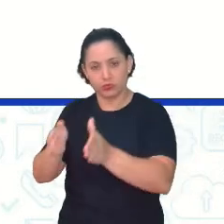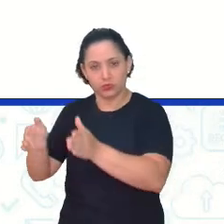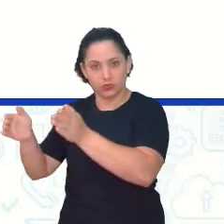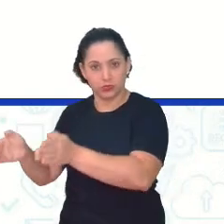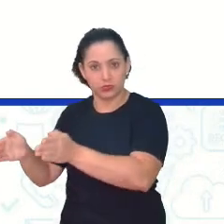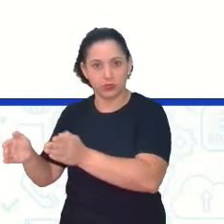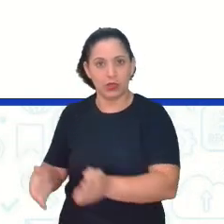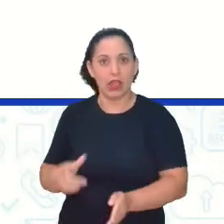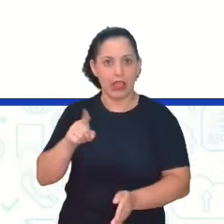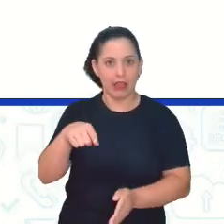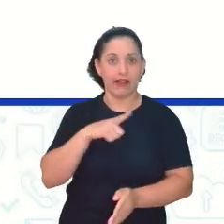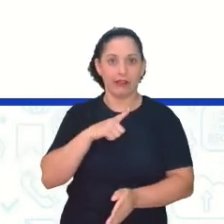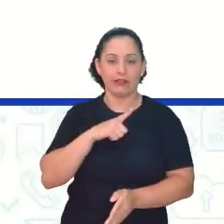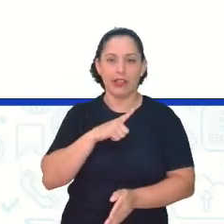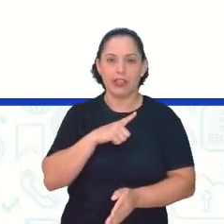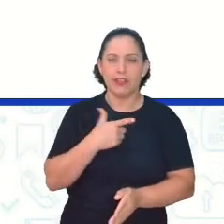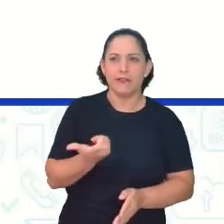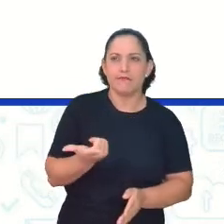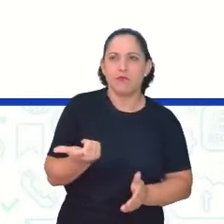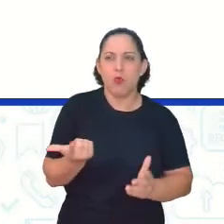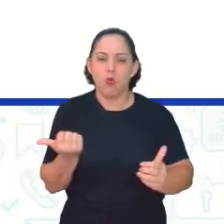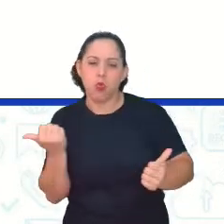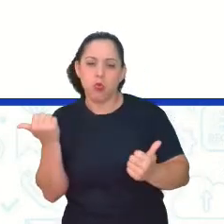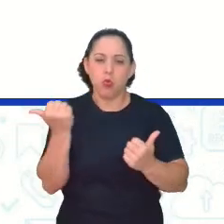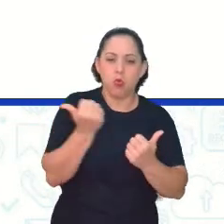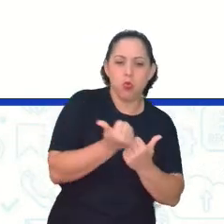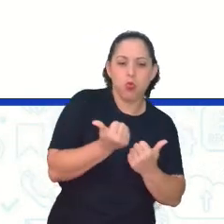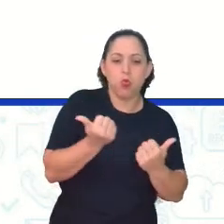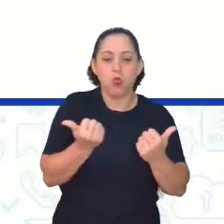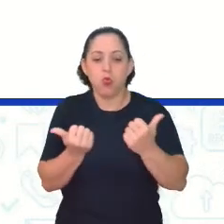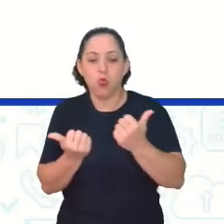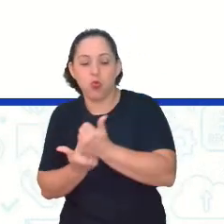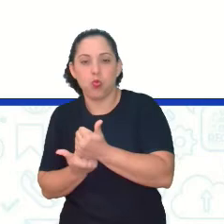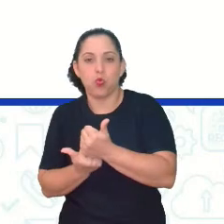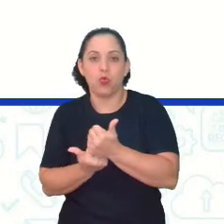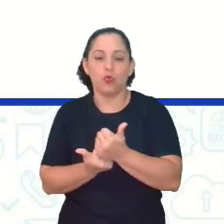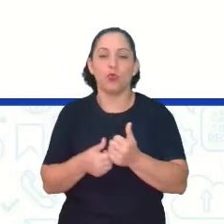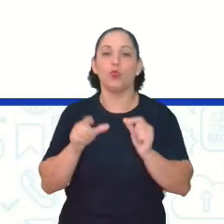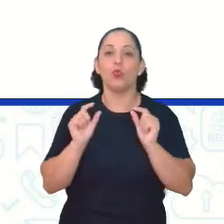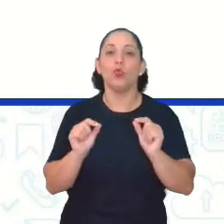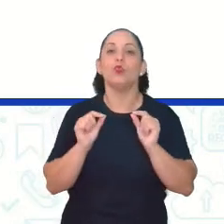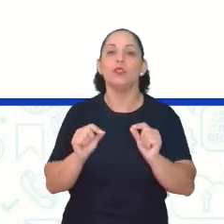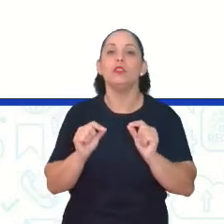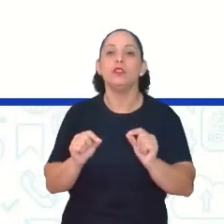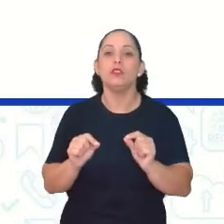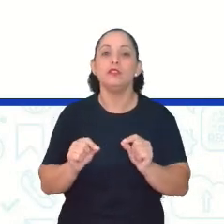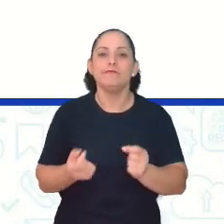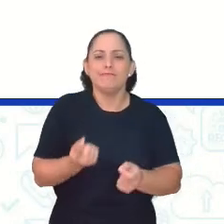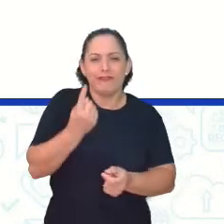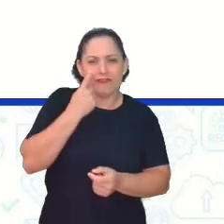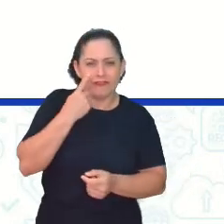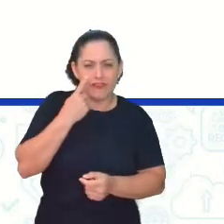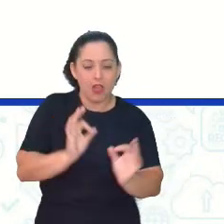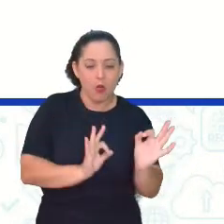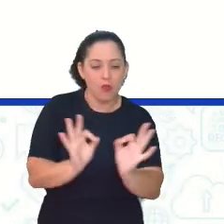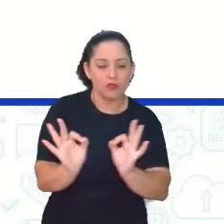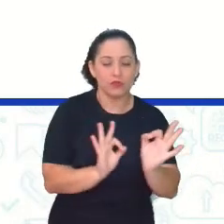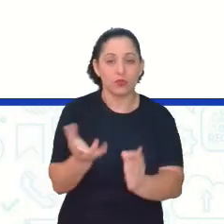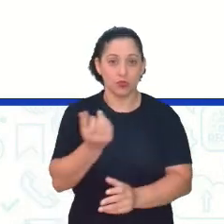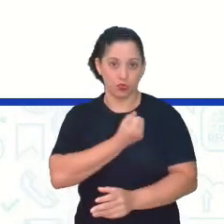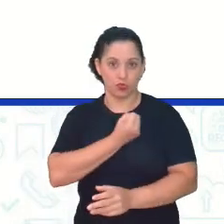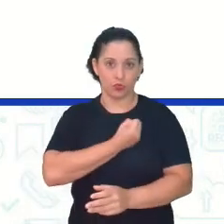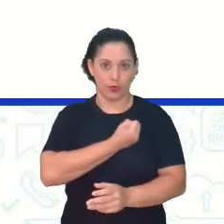formam grandezas diretamente proporcional, a gente tem que obedecer essa ordem com que os números eles foram